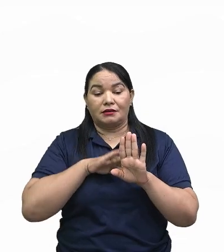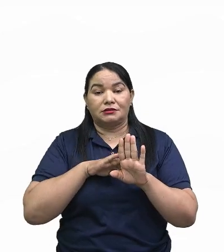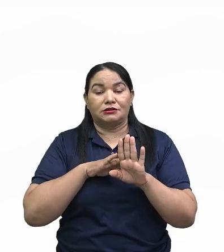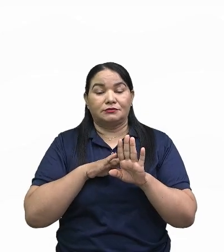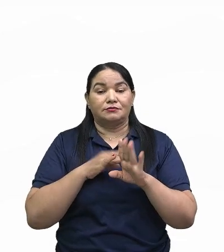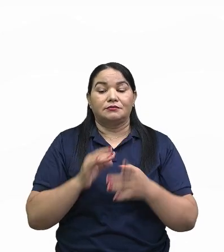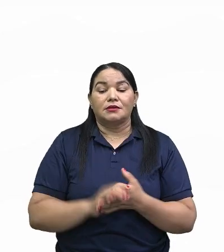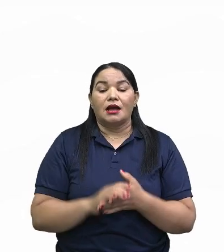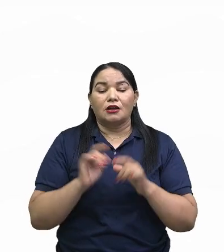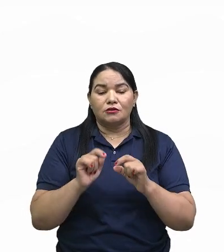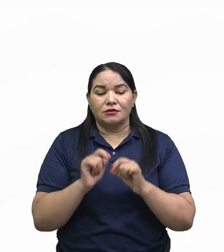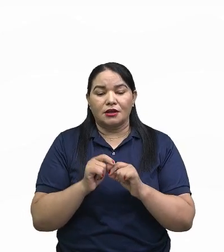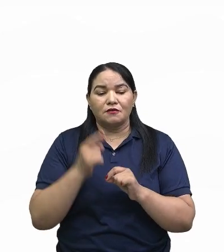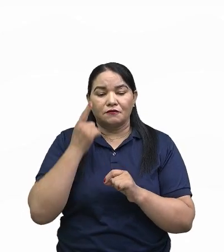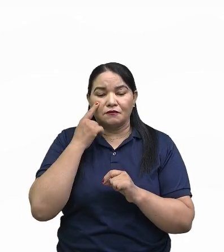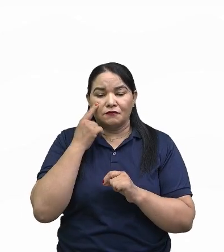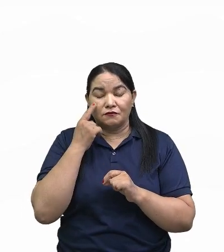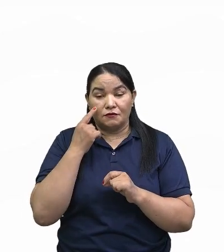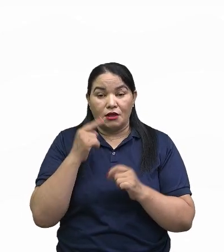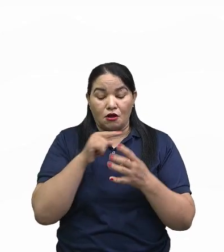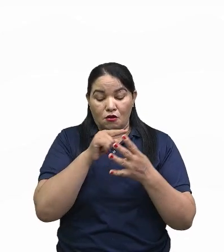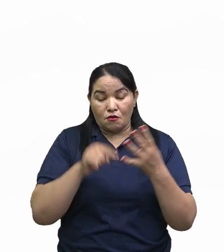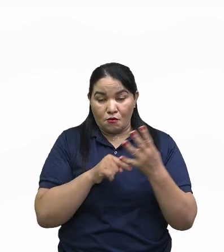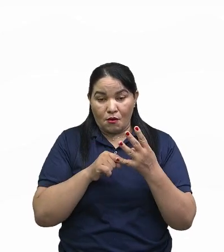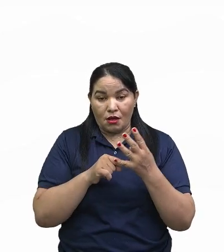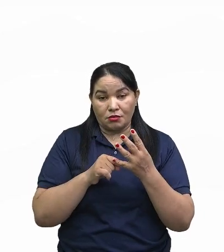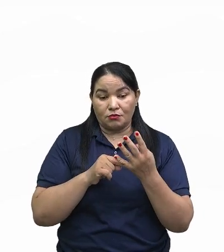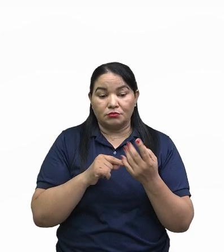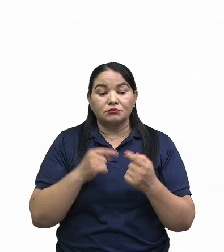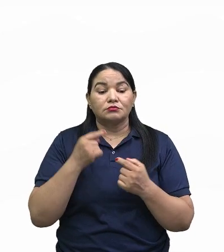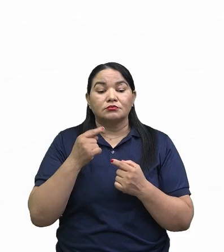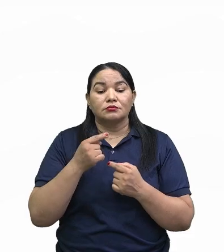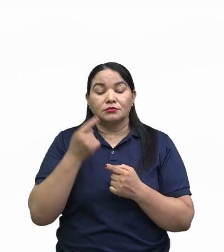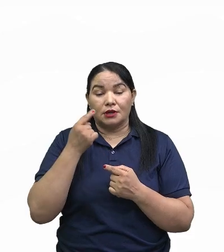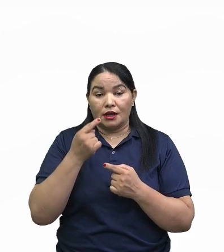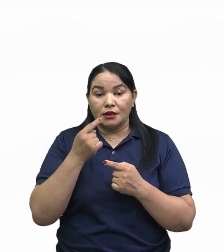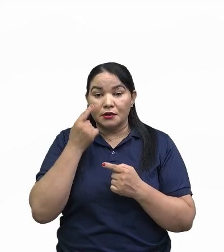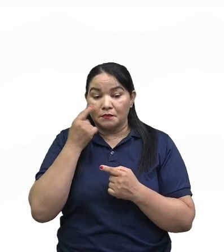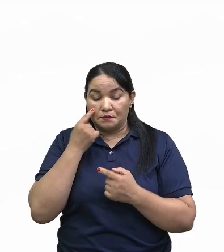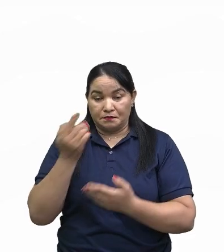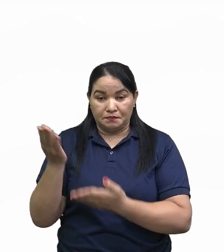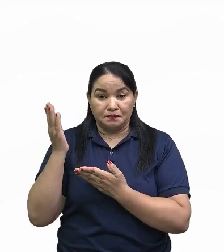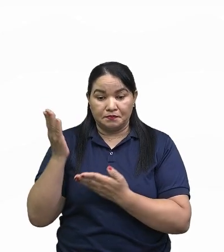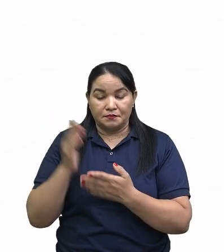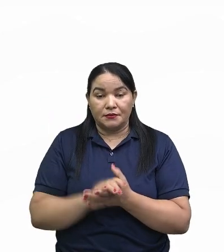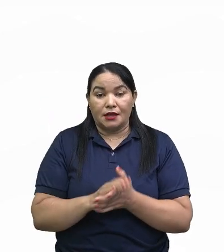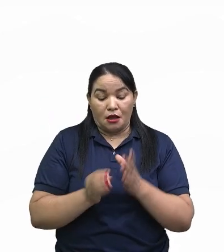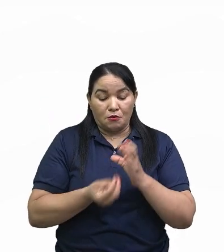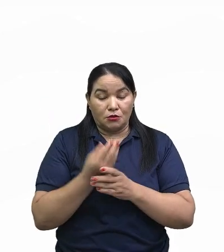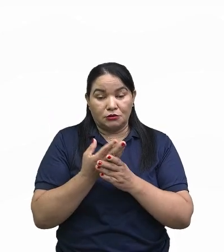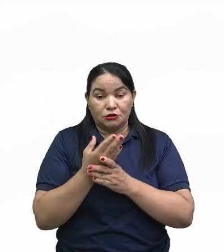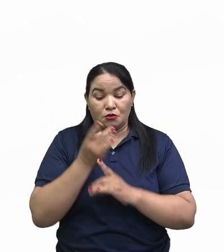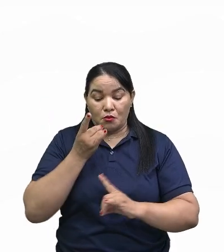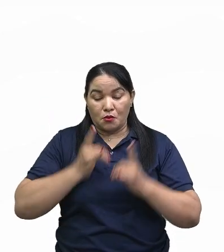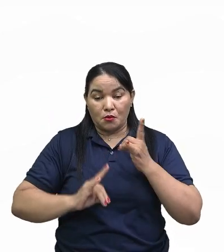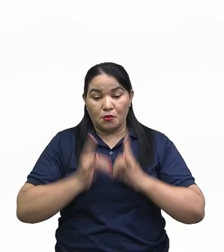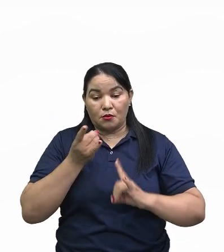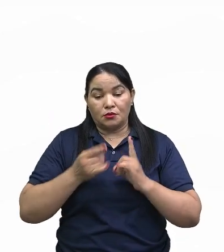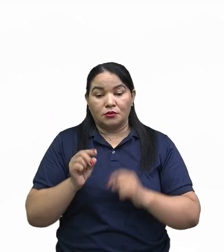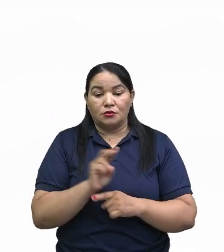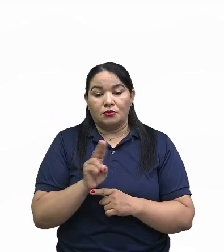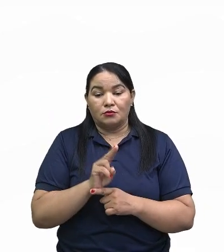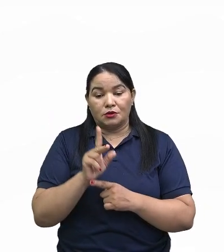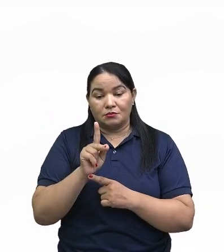gente consegue observar 4 pontinhos ali nessa representação e ela vai produzir o hormônio chamado